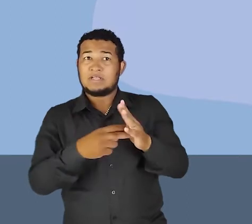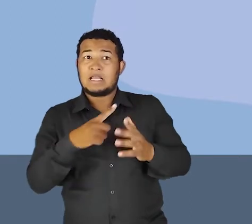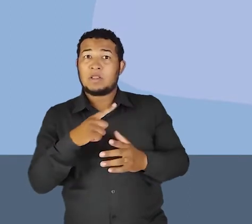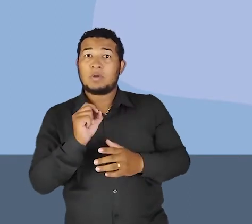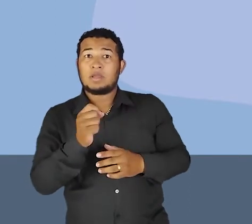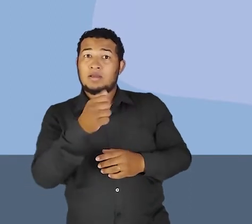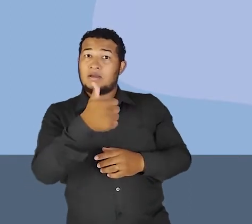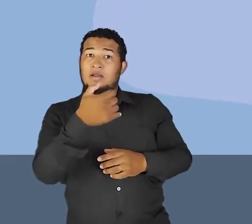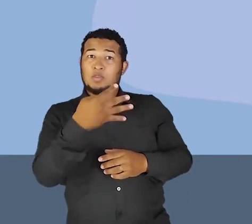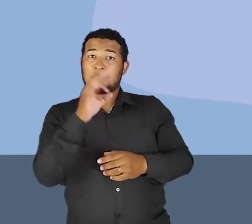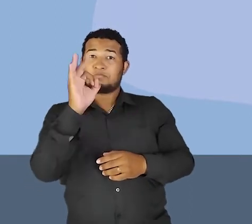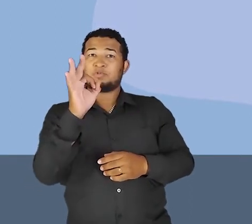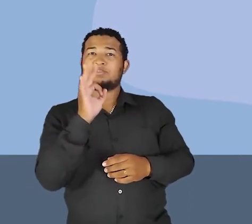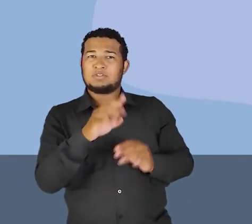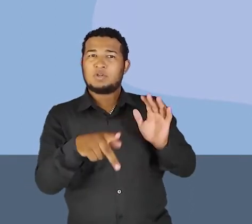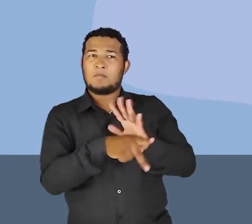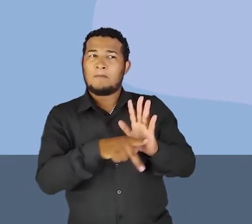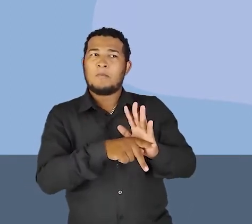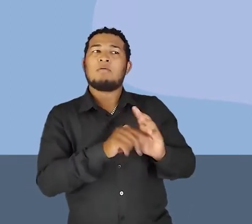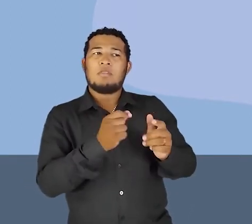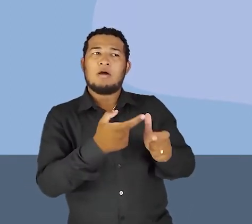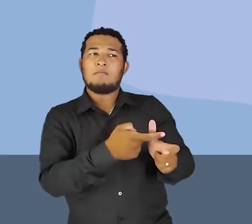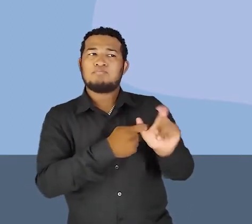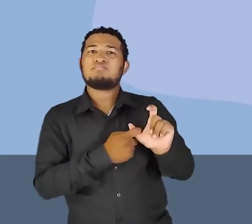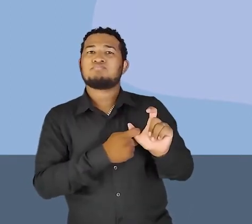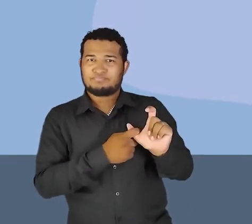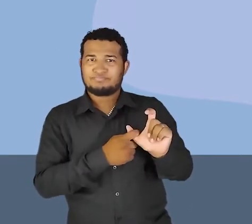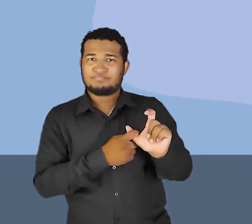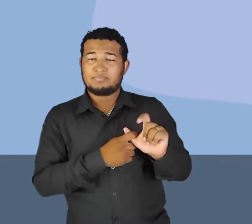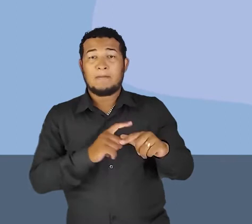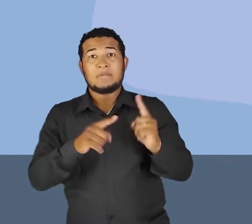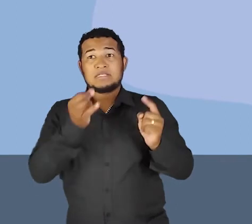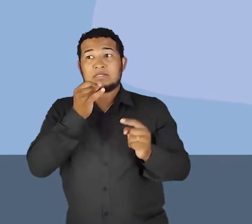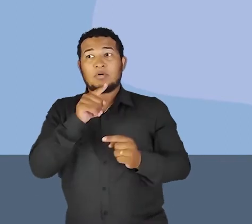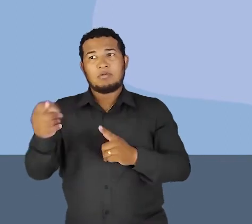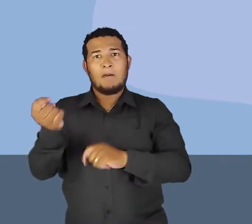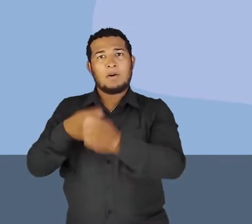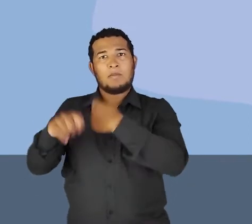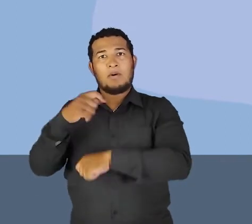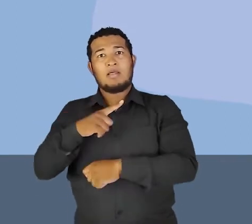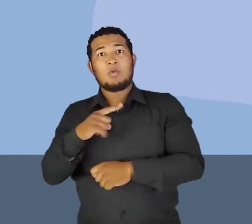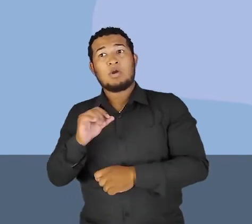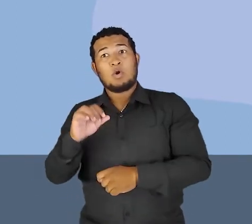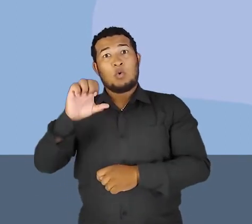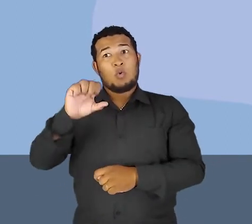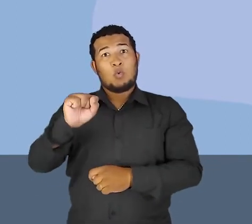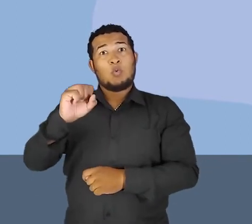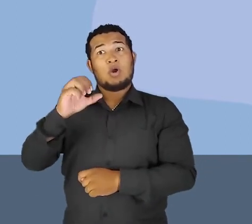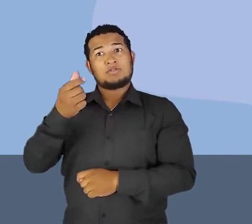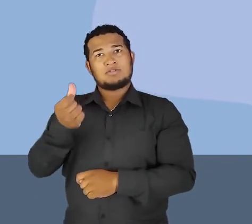apenas 14% dos créditos agrícolas, enquanto que o agronegócio tem